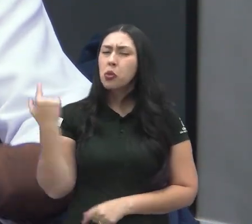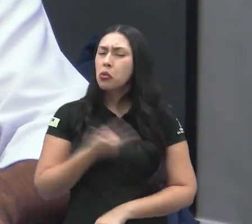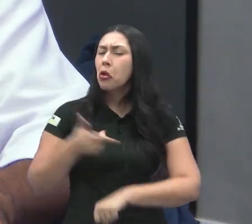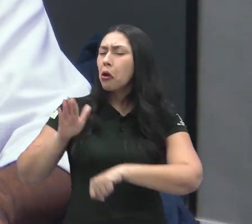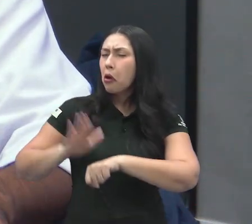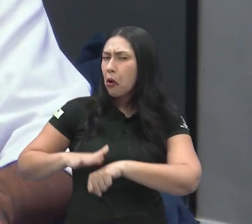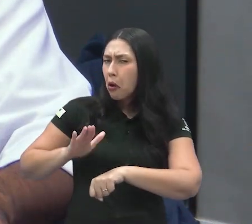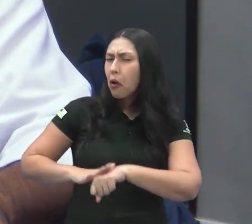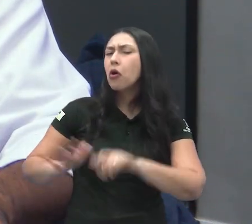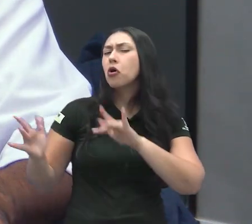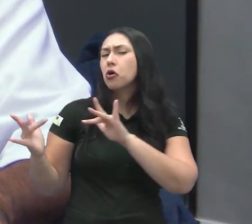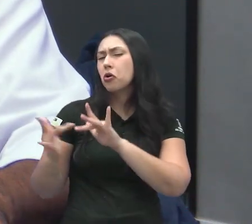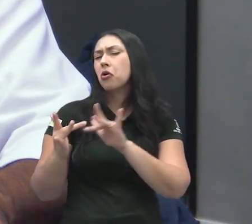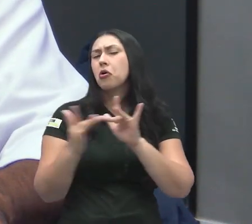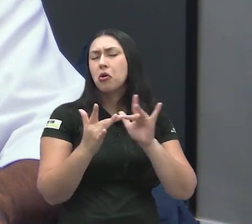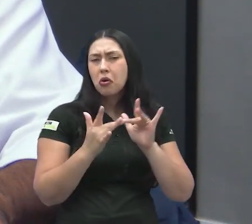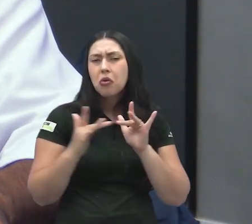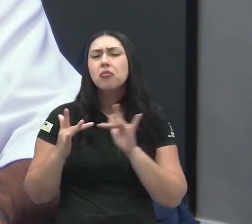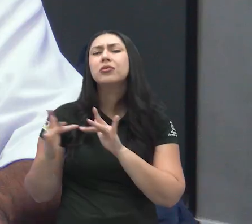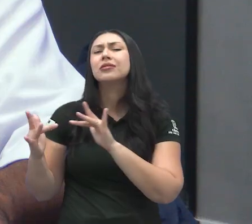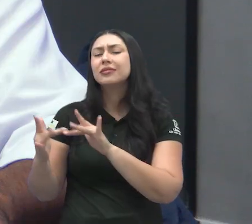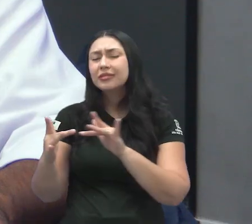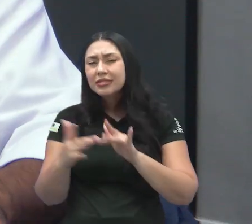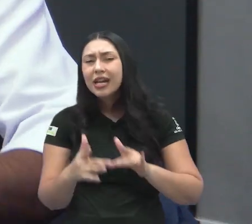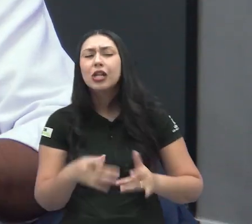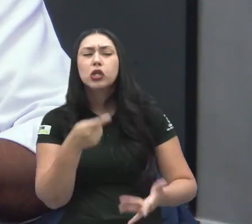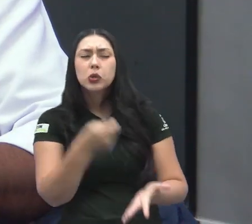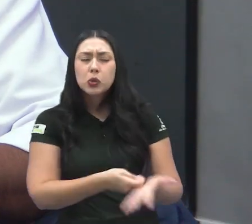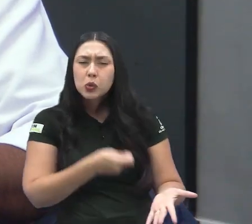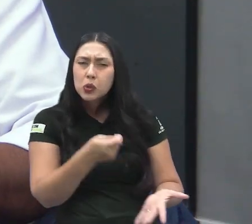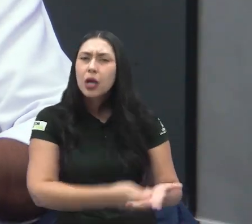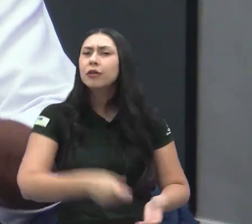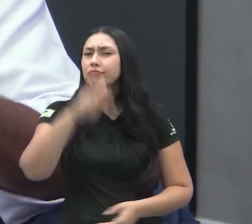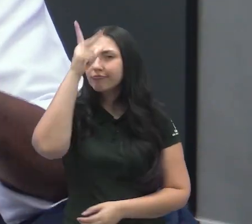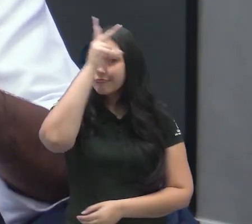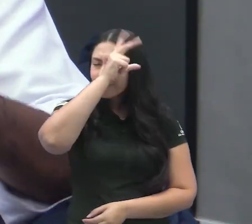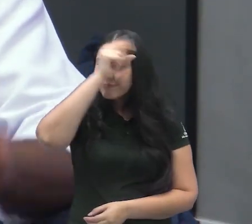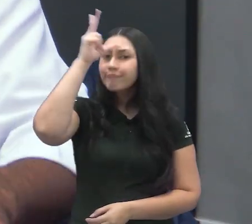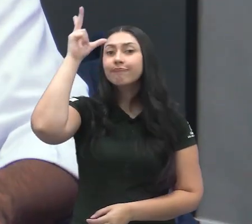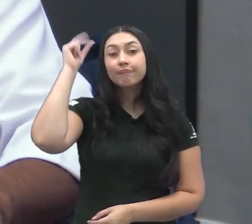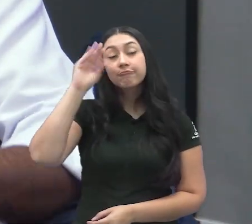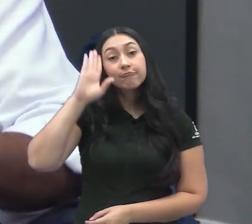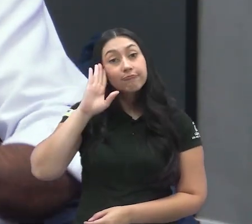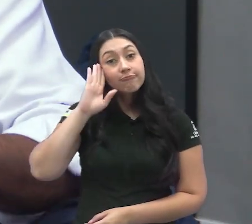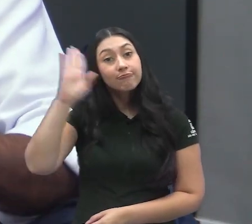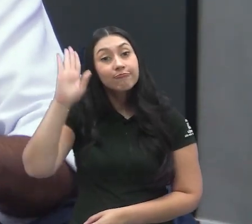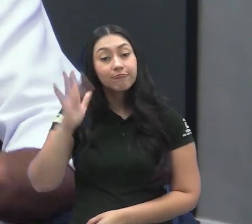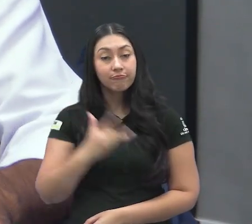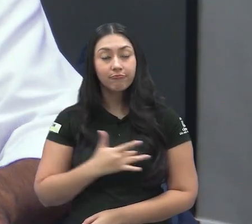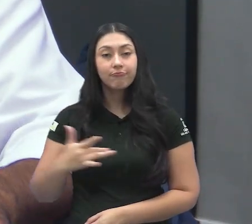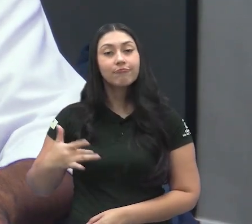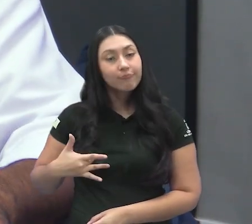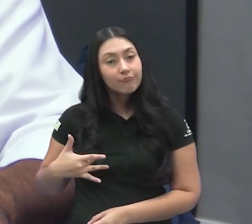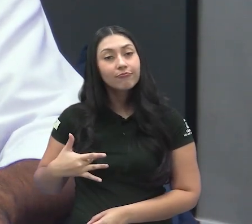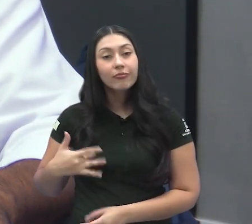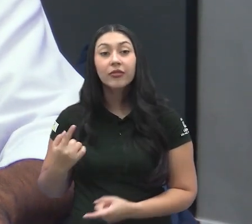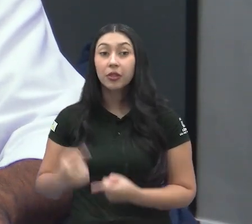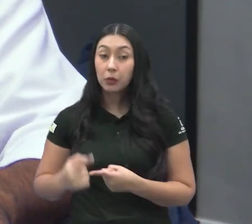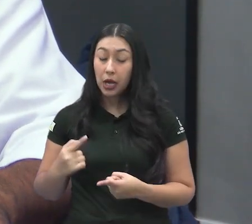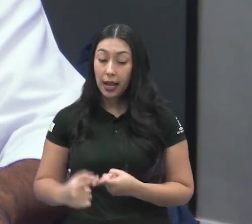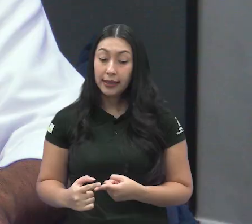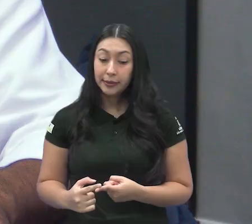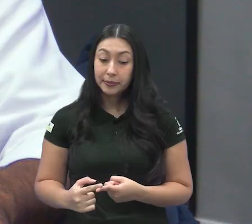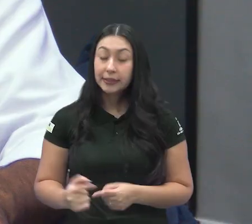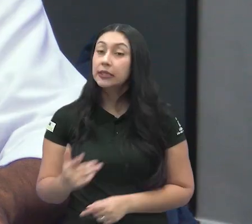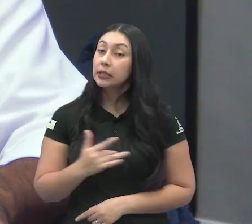fizemos bastante contato com as pessoas, né, cobrei muito a prefeitura para, principalmente questão de saúde, né,